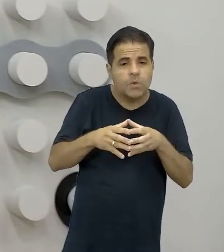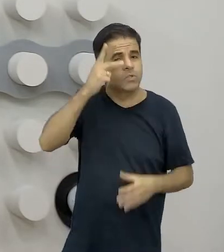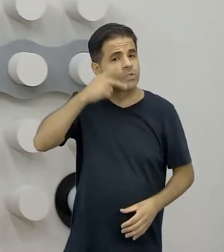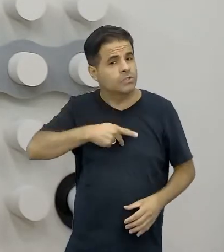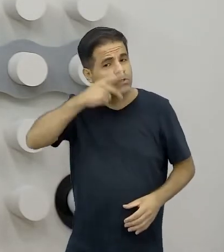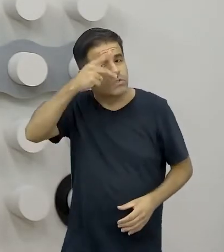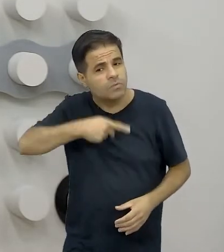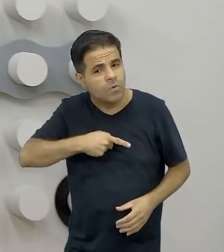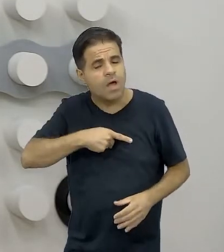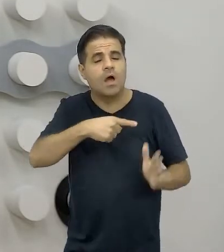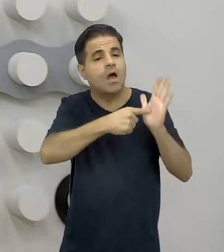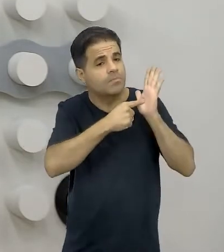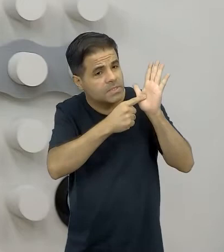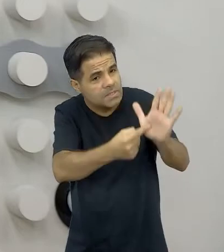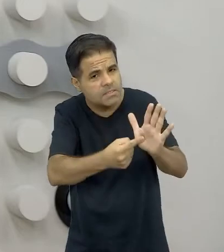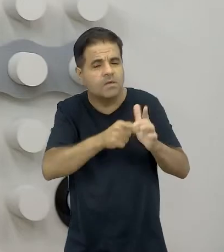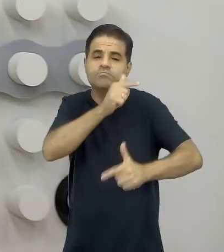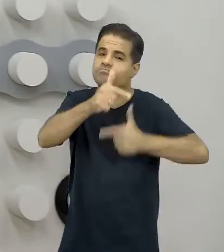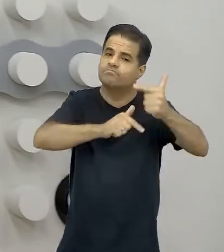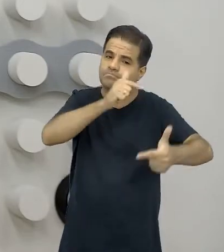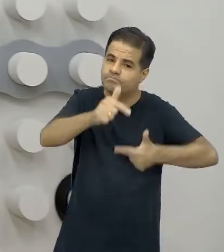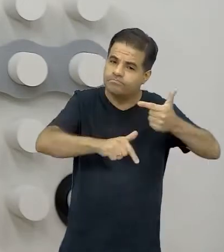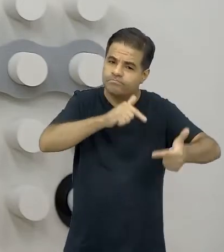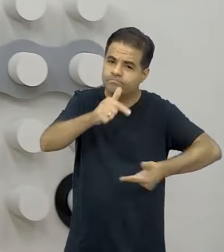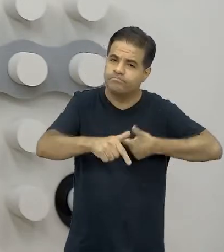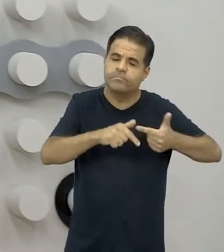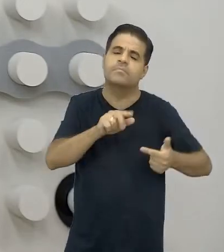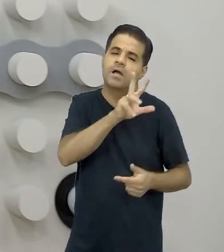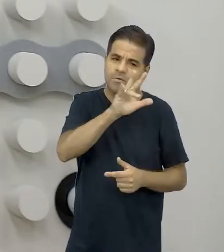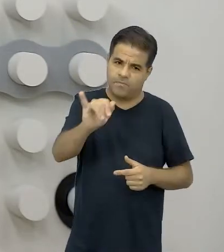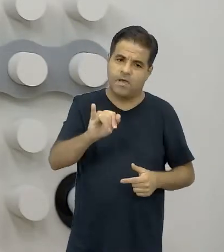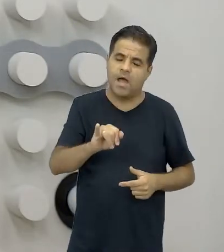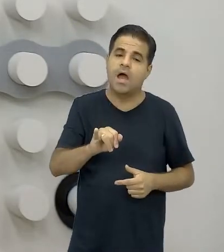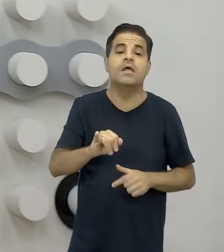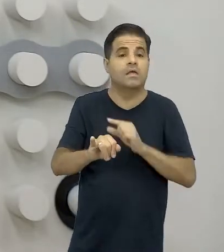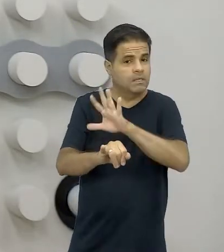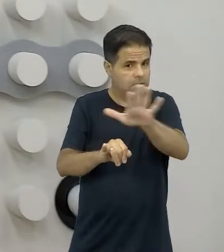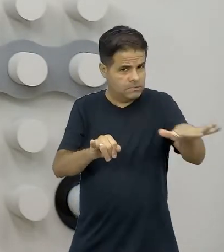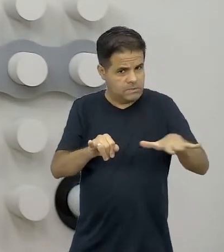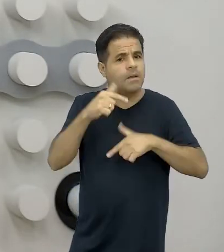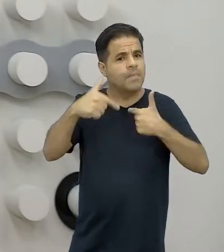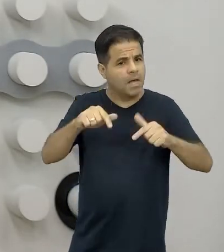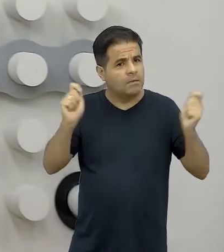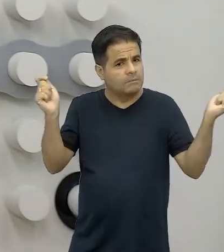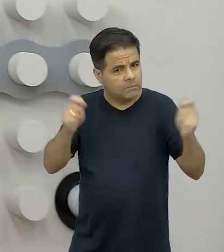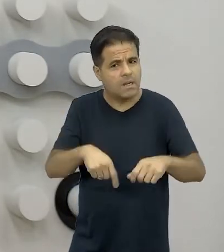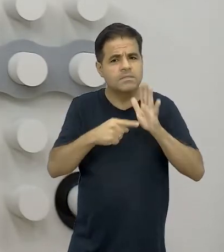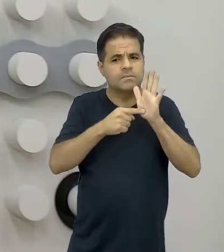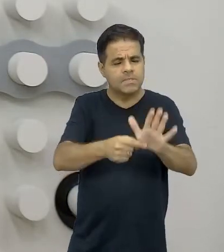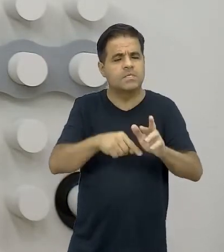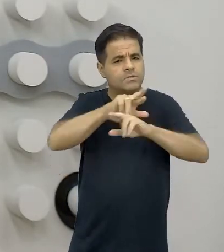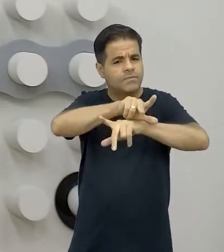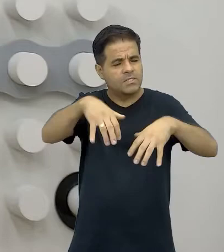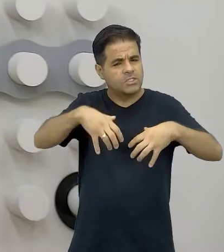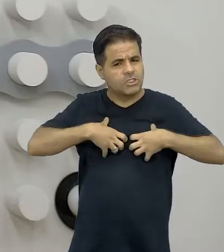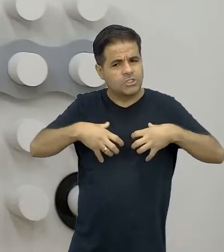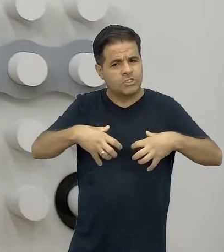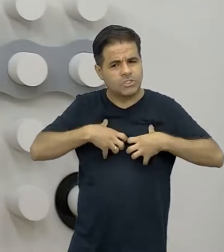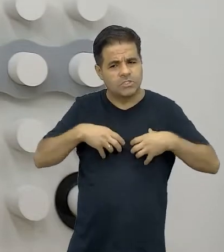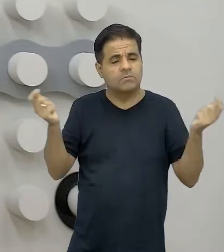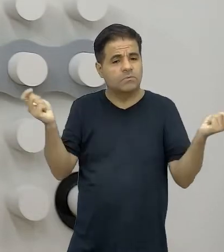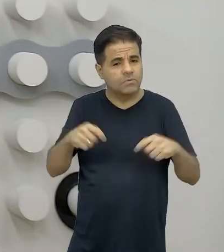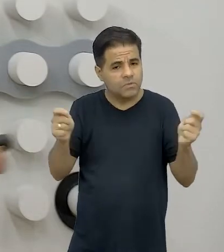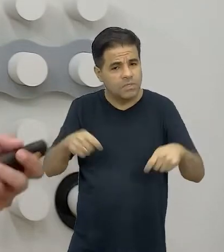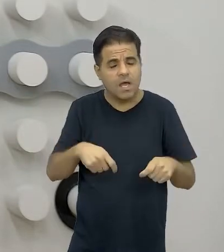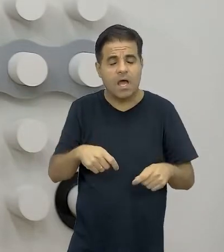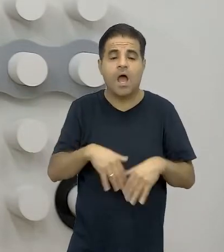vai fazer a apresentação dos trabalhos, né? E os trabalhos vão poder ser apresentados de diferentes maneiras.